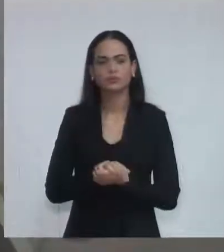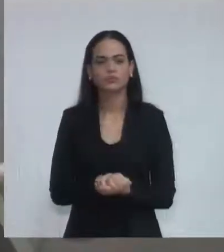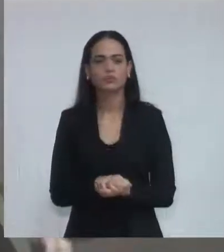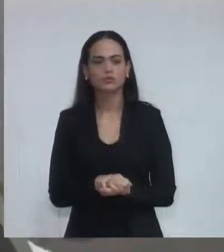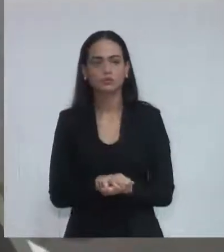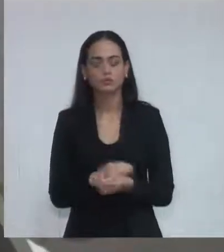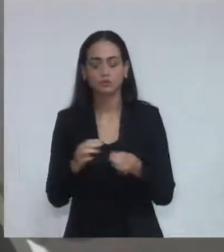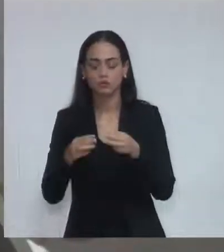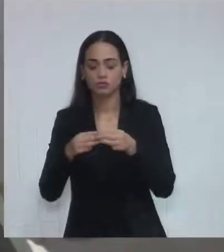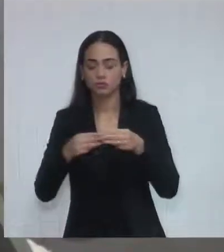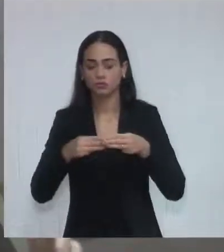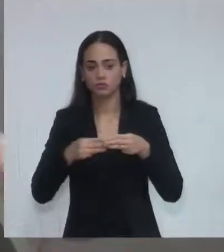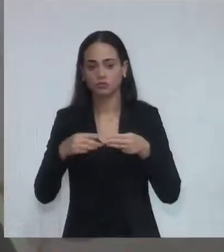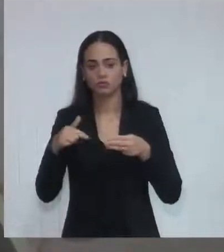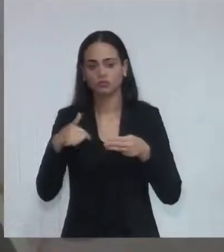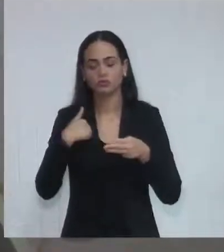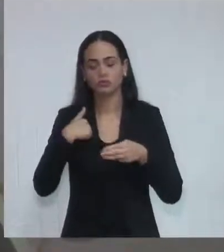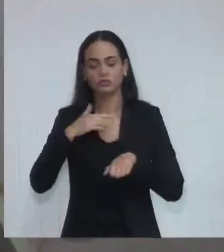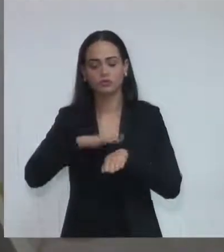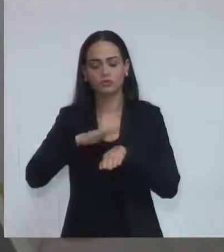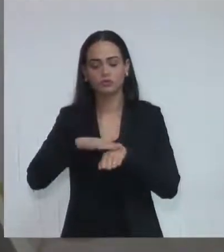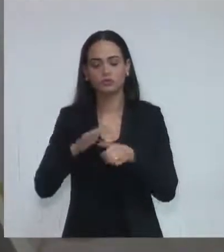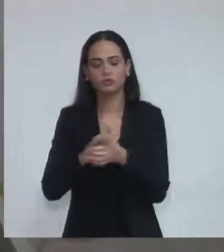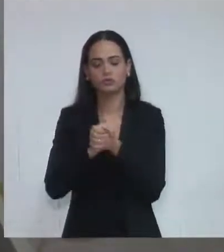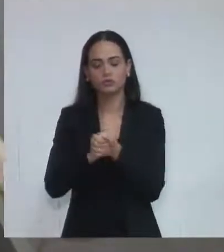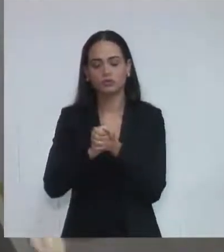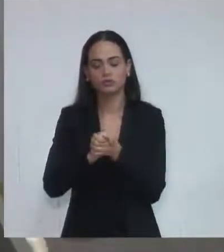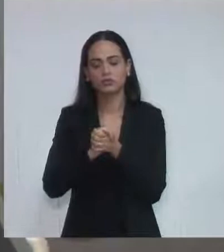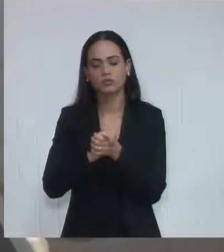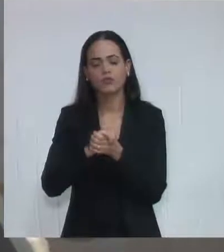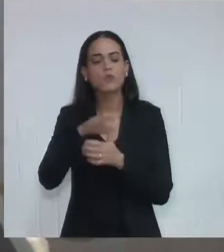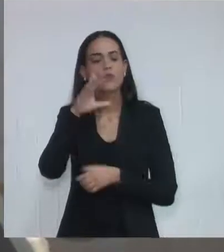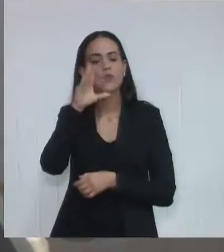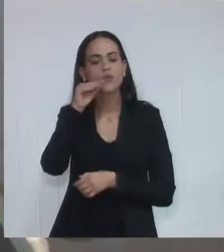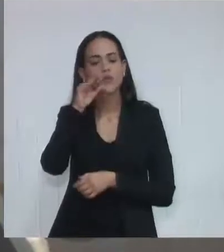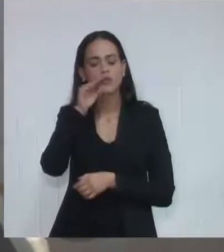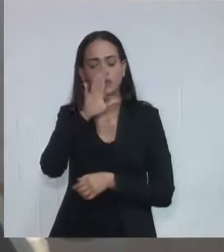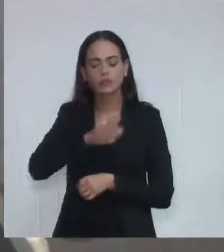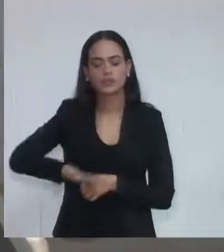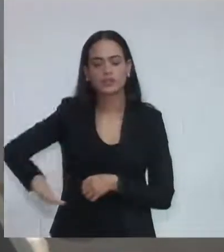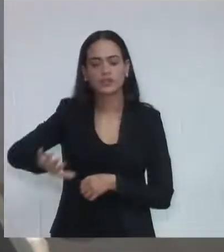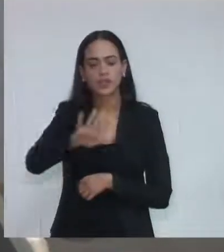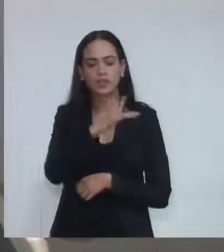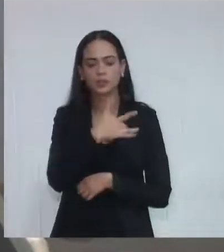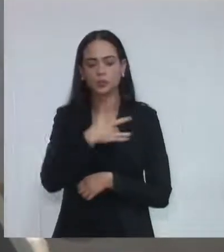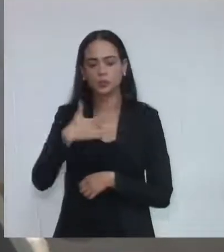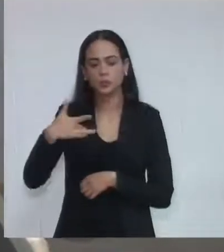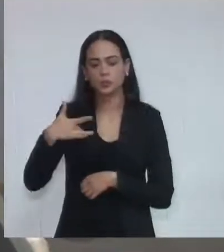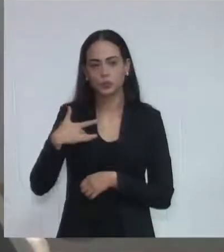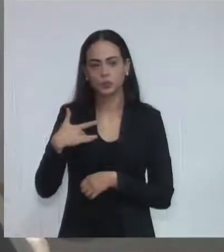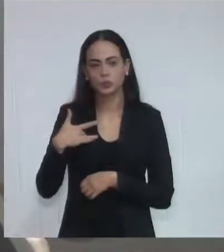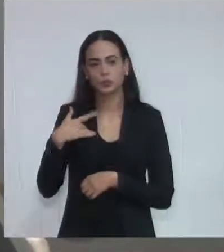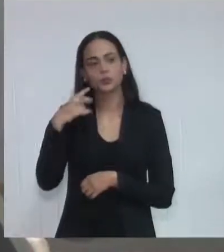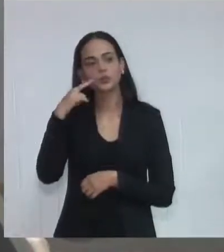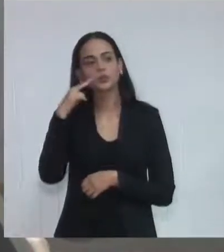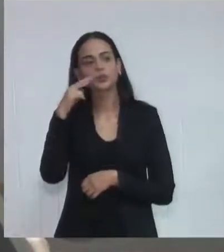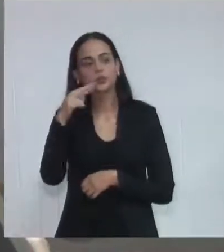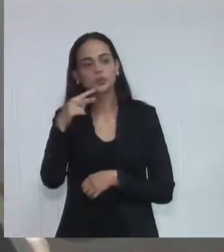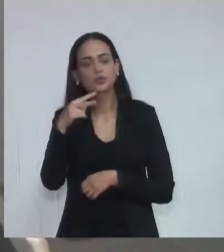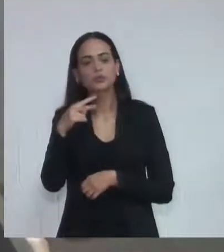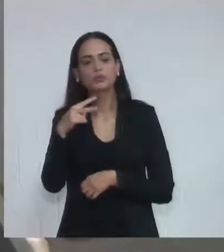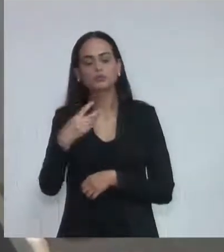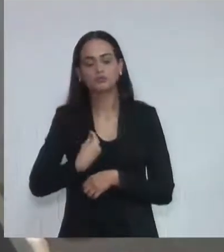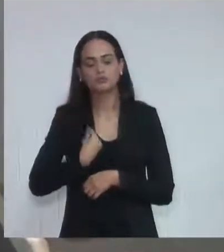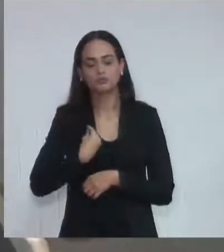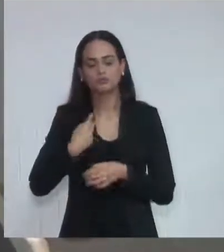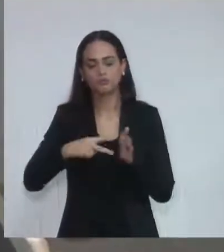moção de congratulações aos servidores da área de saúde. Vejo que, inclusive, o Sindicato da Saúde aqui, sabemos o quanto os